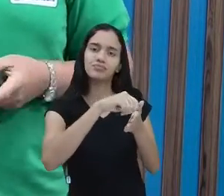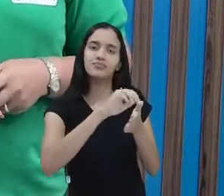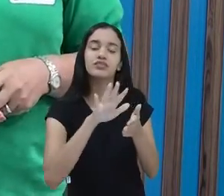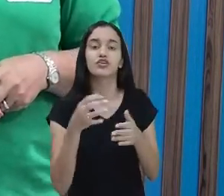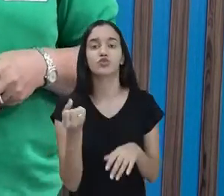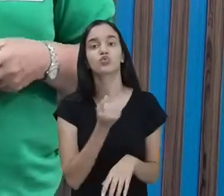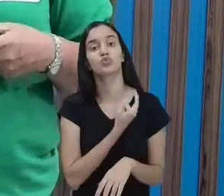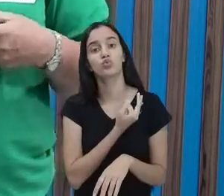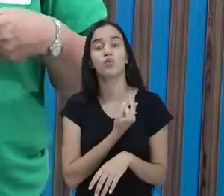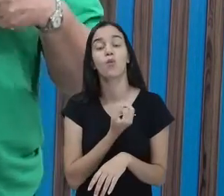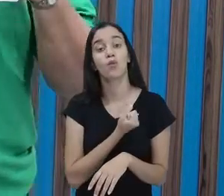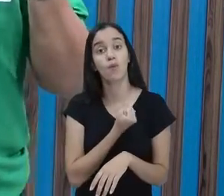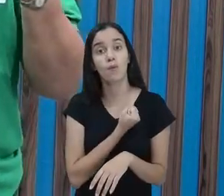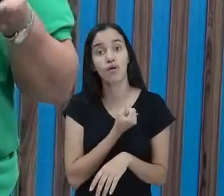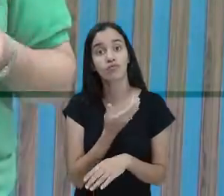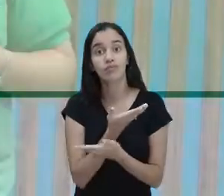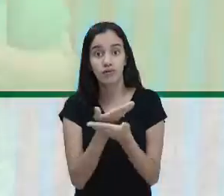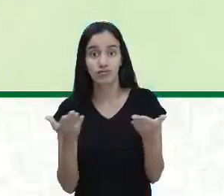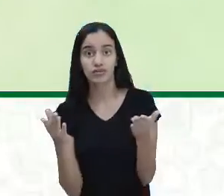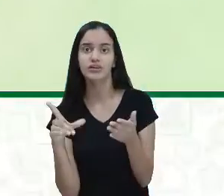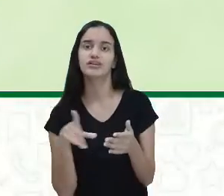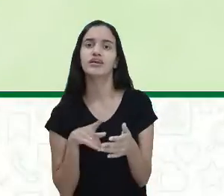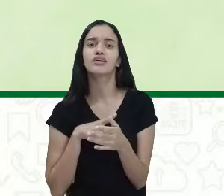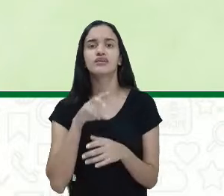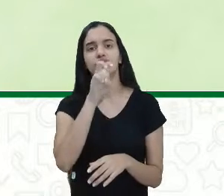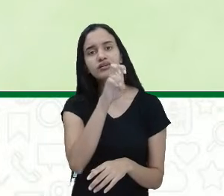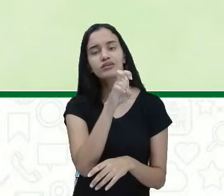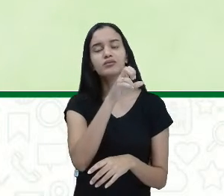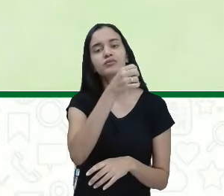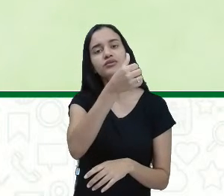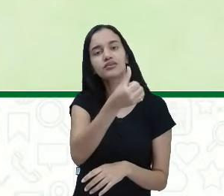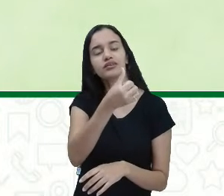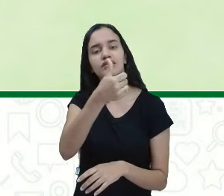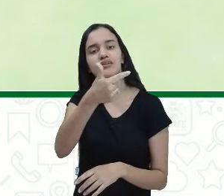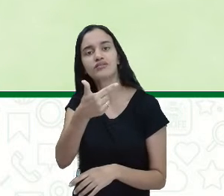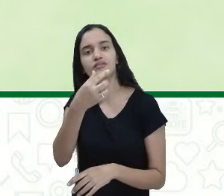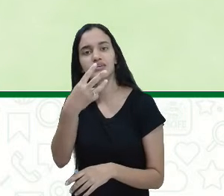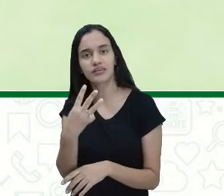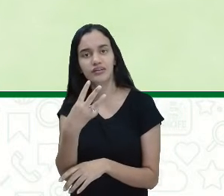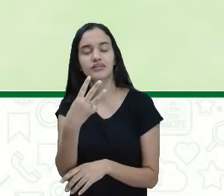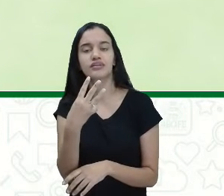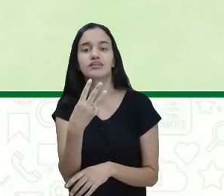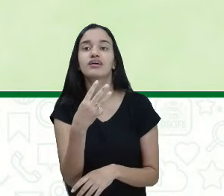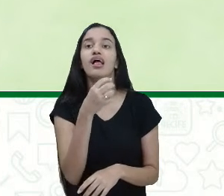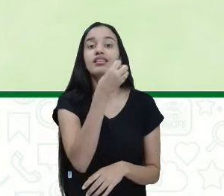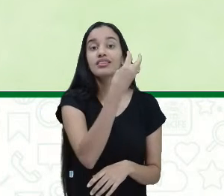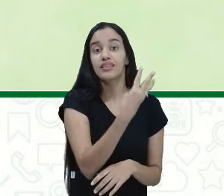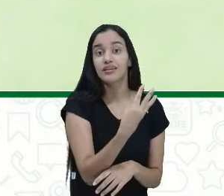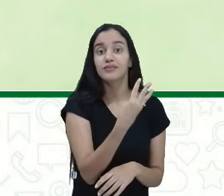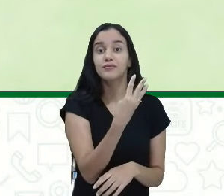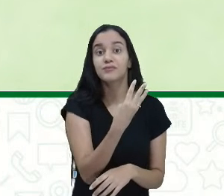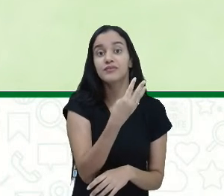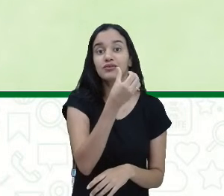os números para vocês. Olha, eu tenho aí 5.623, Tenho